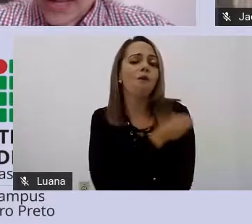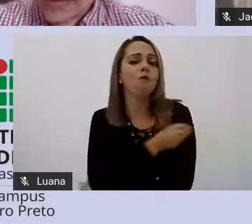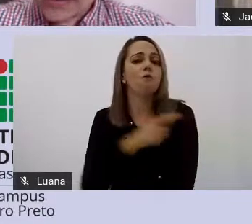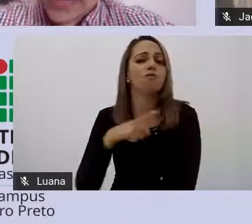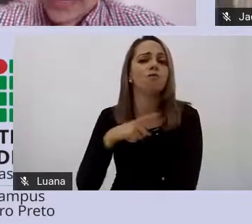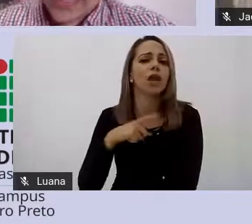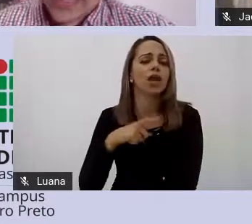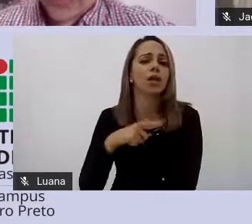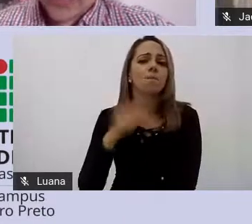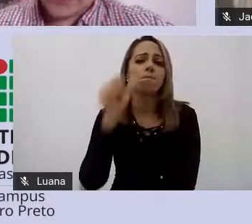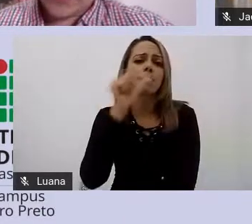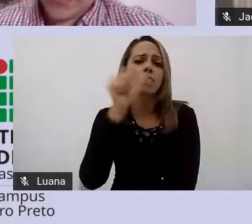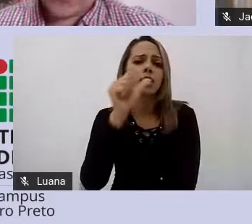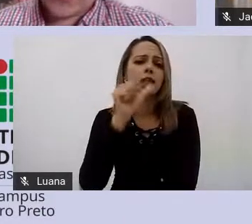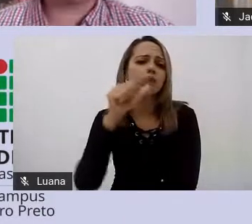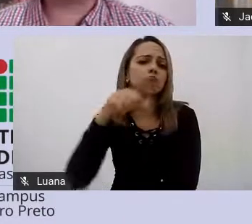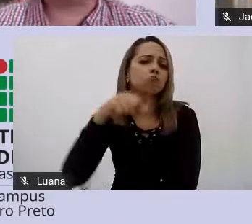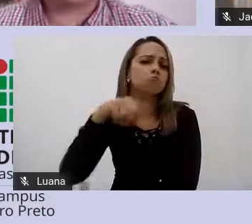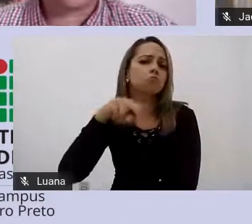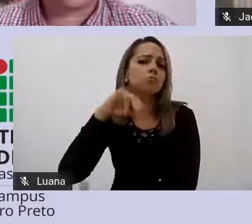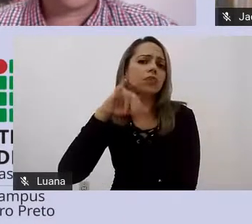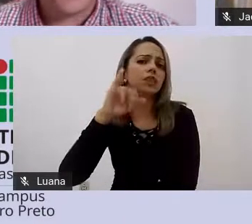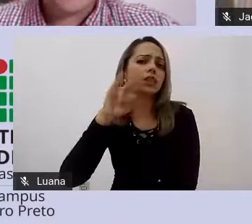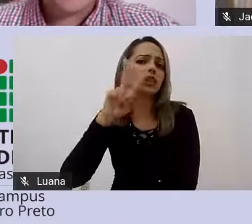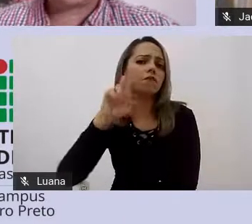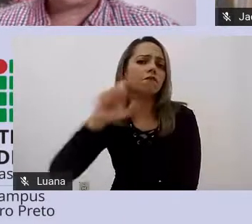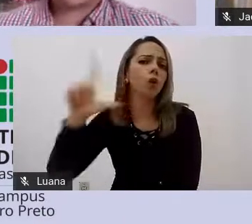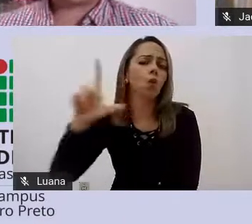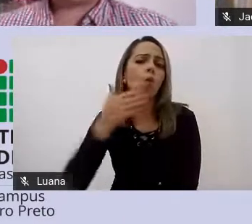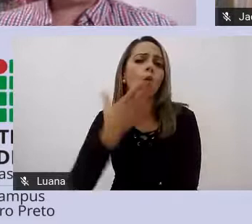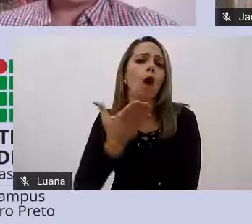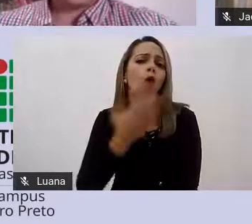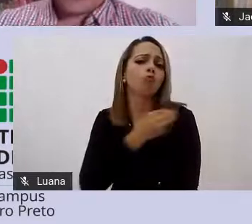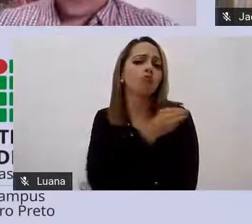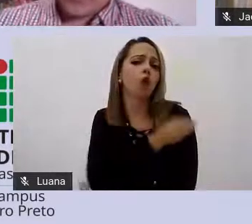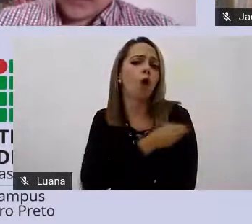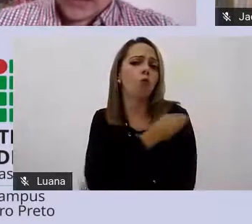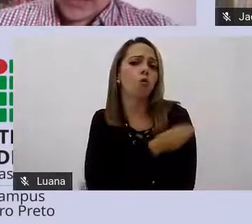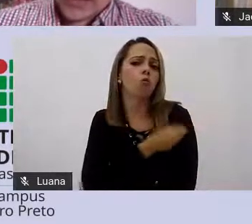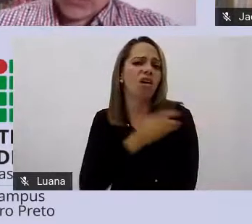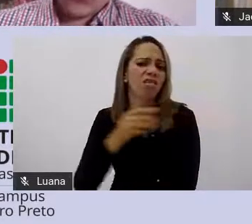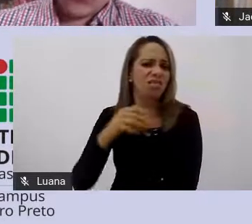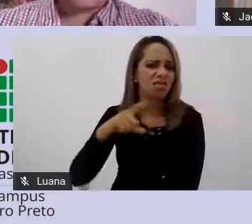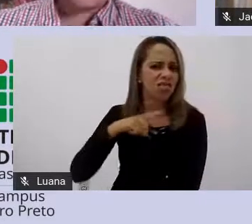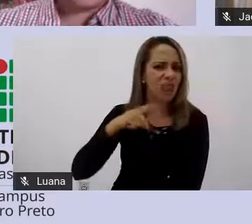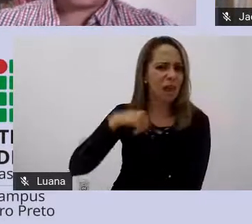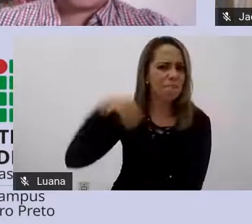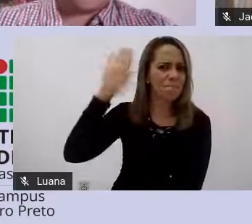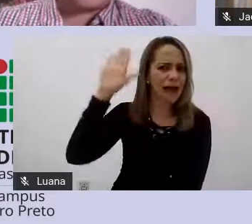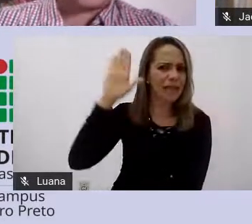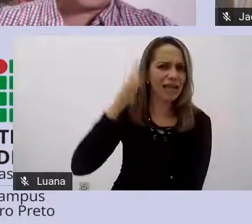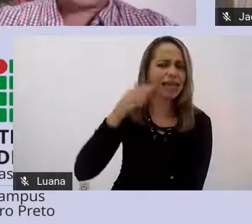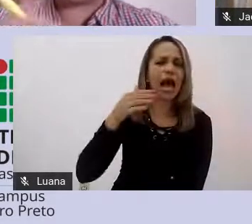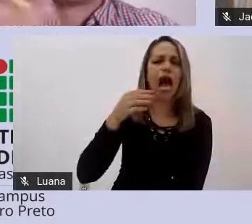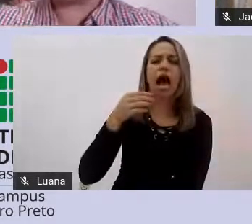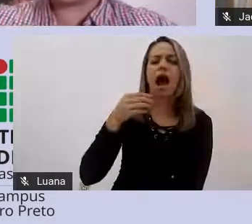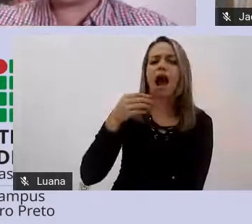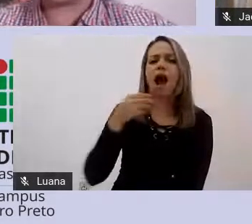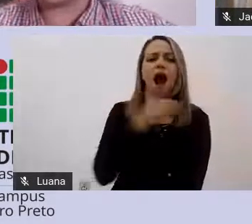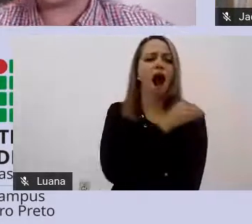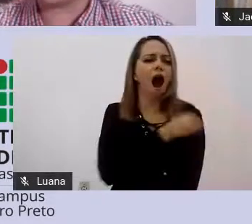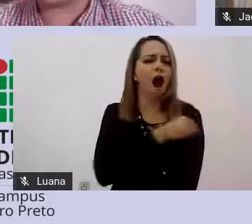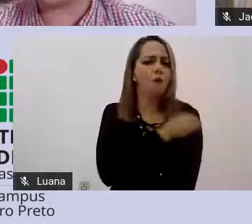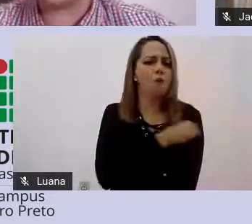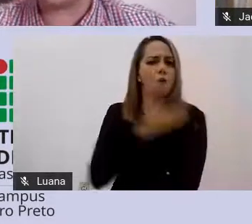do maguey, se era, do pulque, desculpa, se era maior hoje, antigamente,